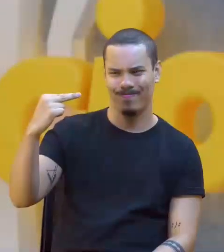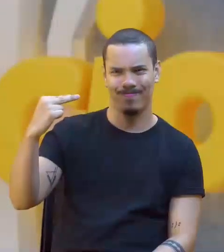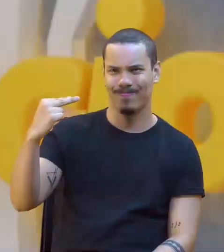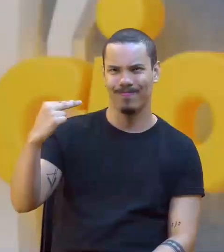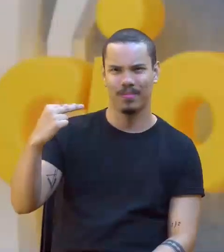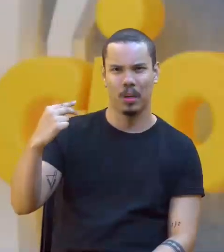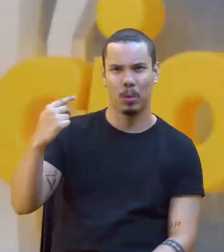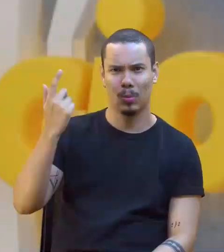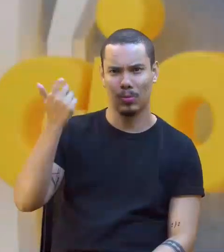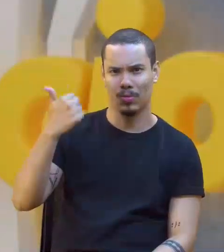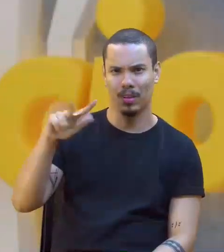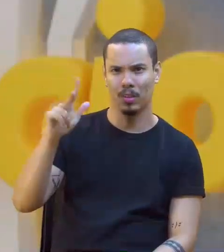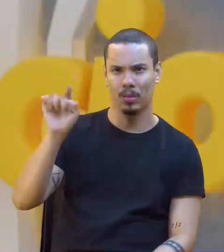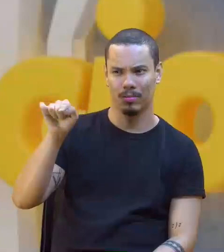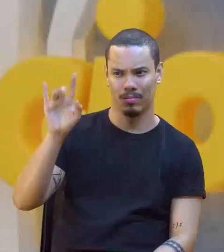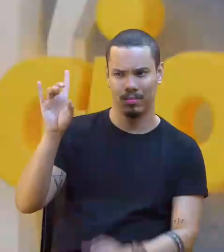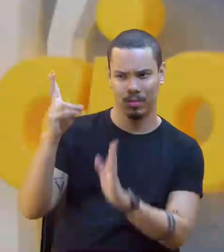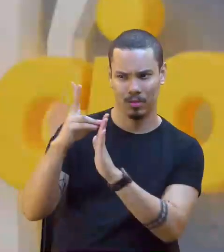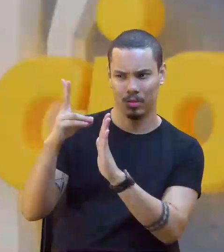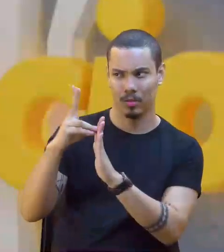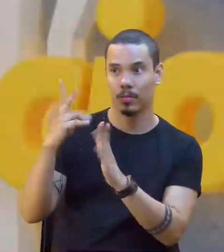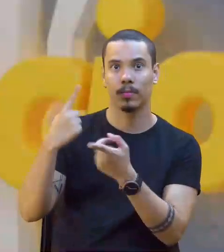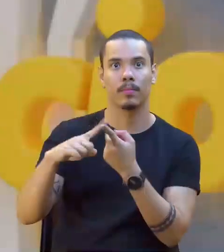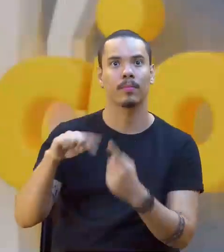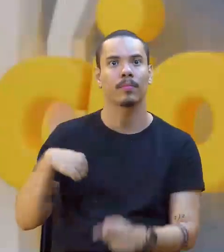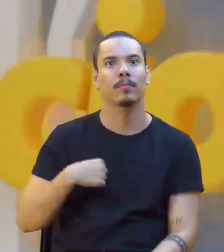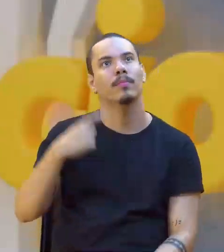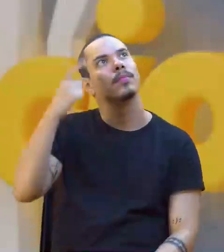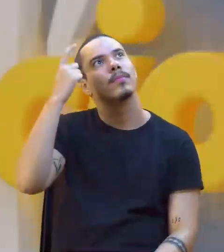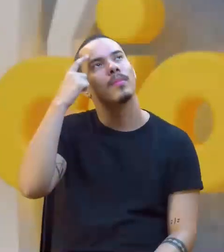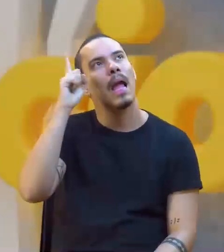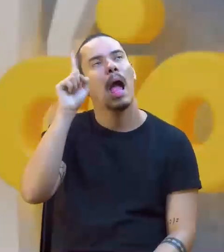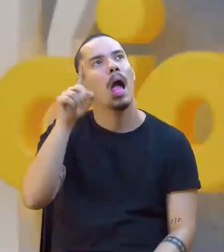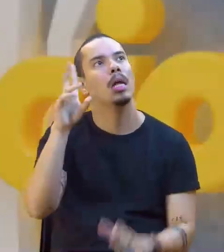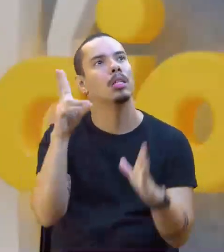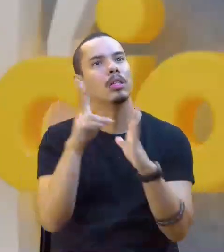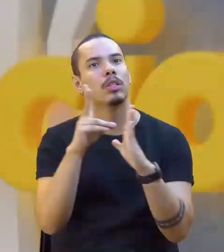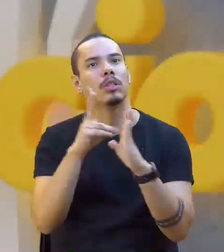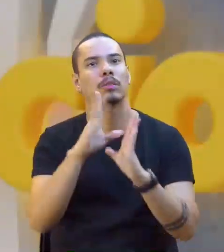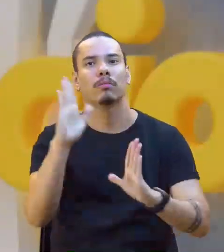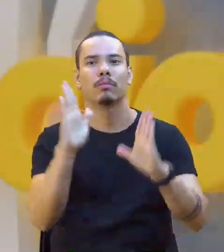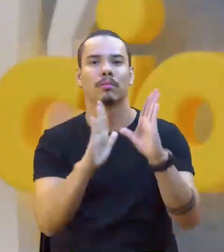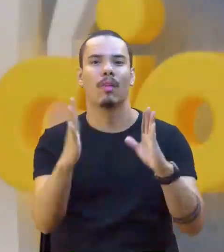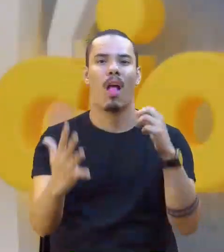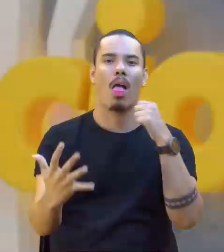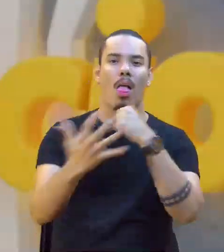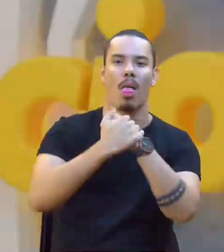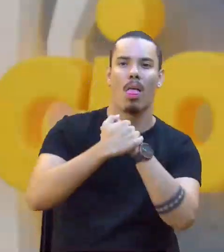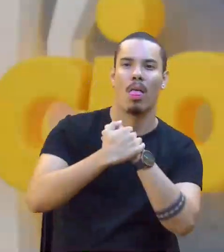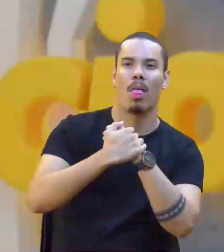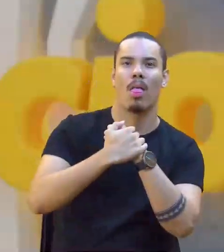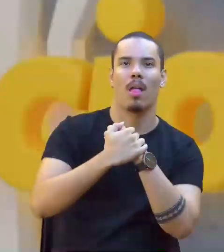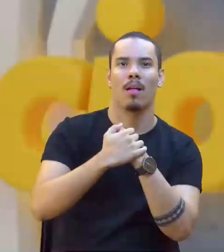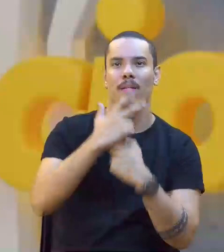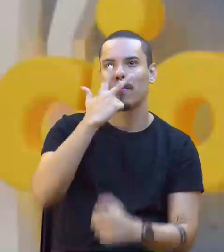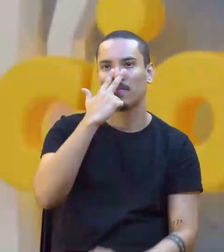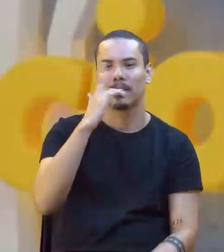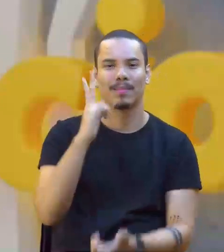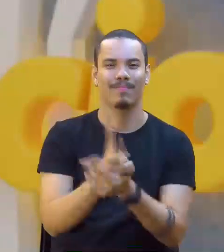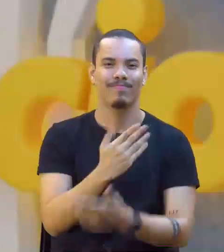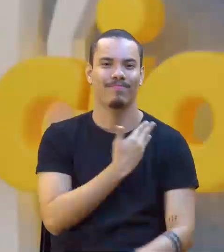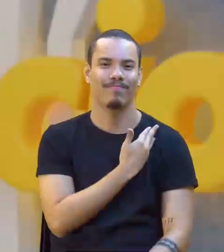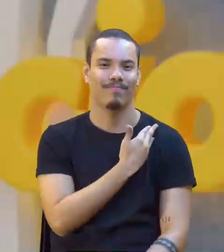você. Porque a gente também tem uma concepção do indígena naquela época do colonizador, né? Aquela visão